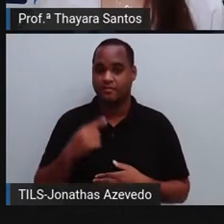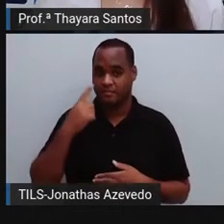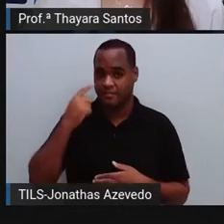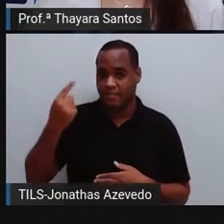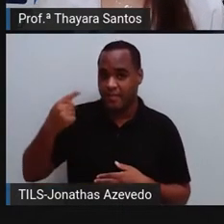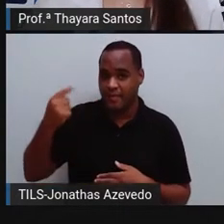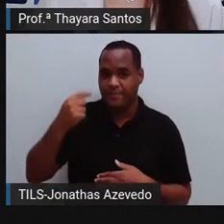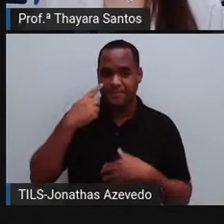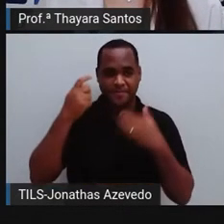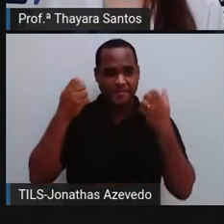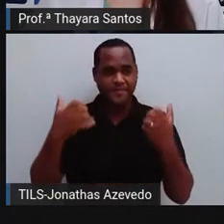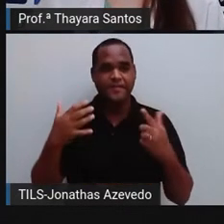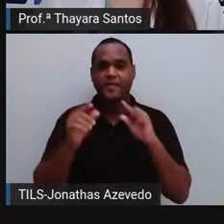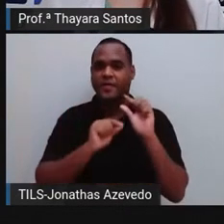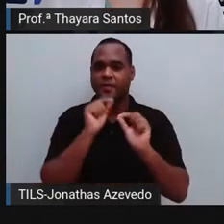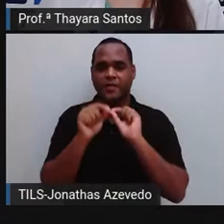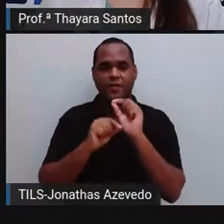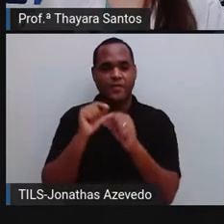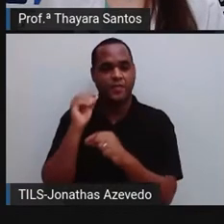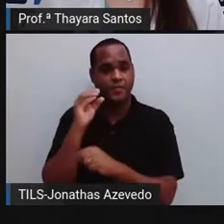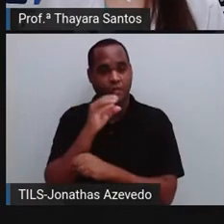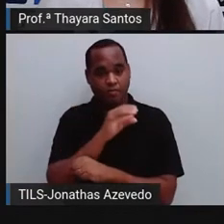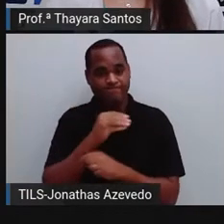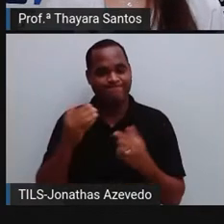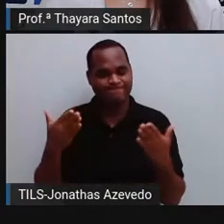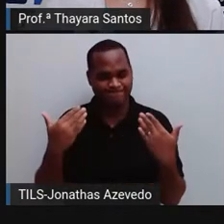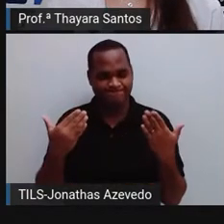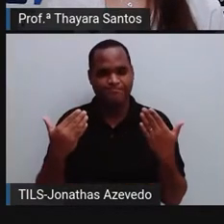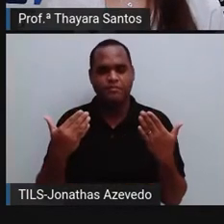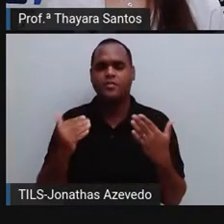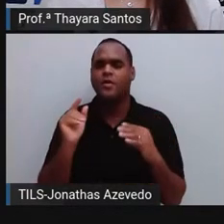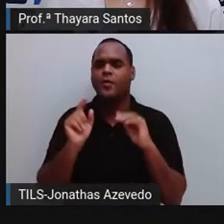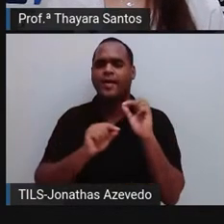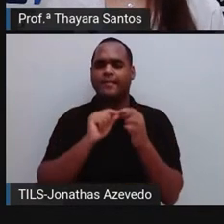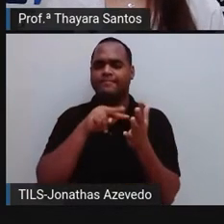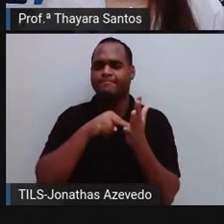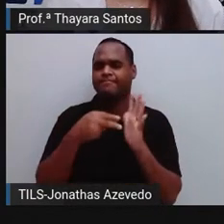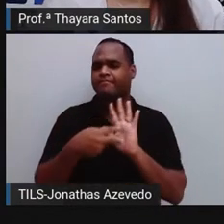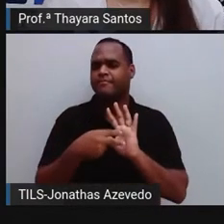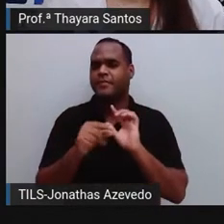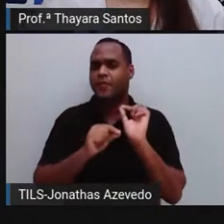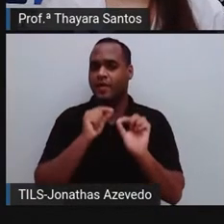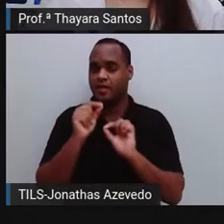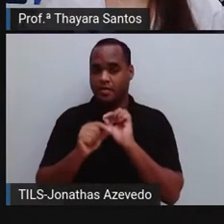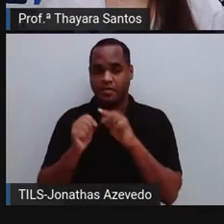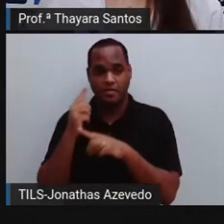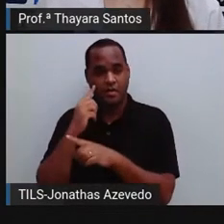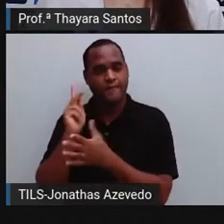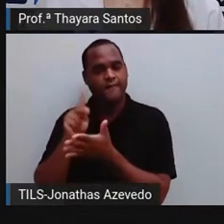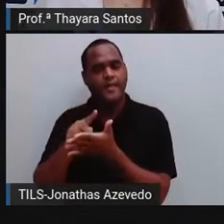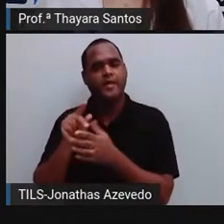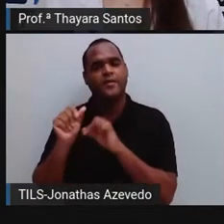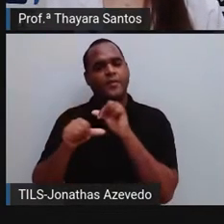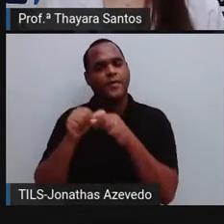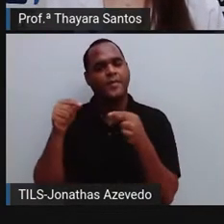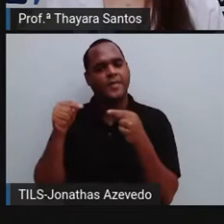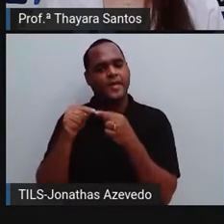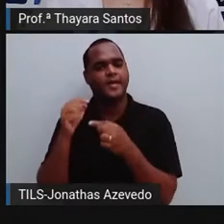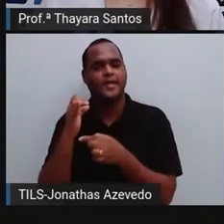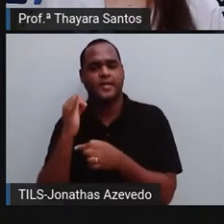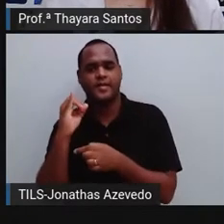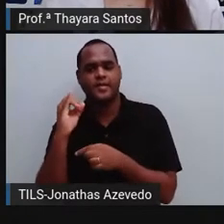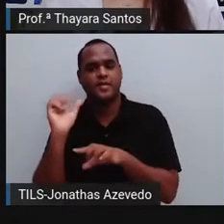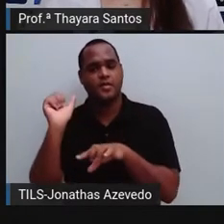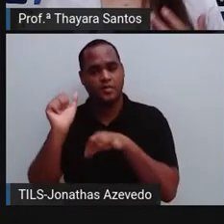Primeiro, a gente vai falar sobre o calor. Então, como é que a gente pode definir o calor? Calor, na verdade, é a energia que